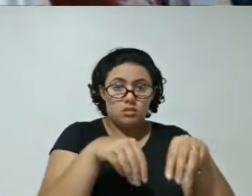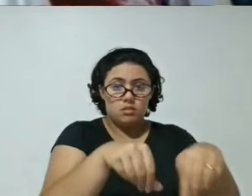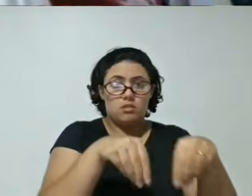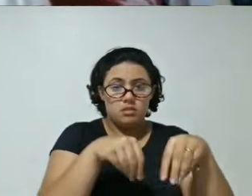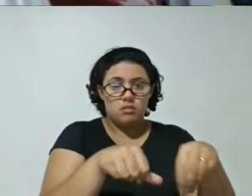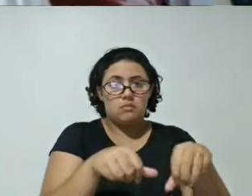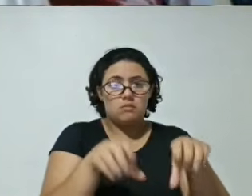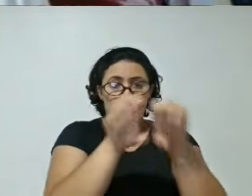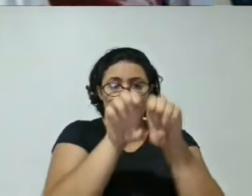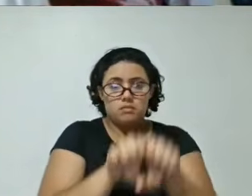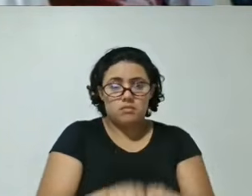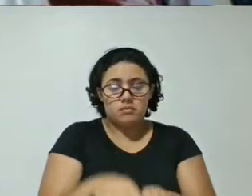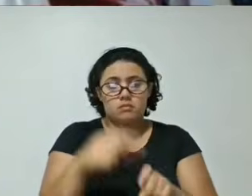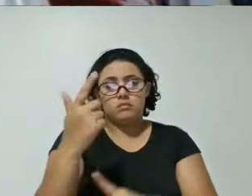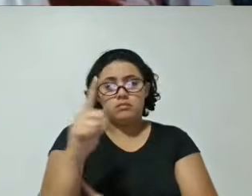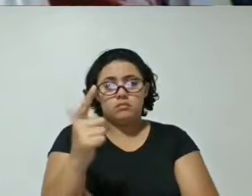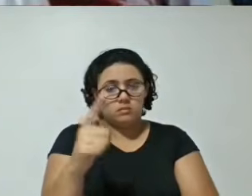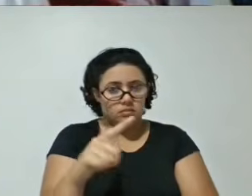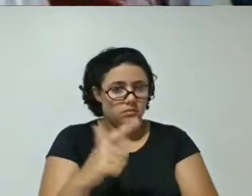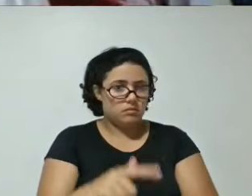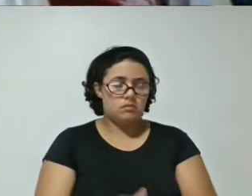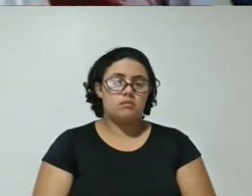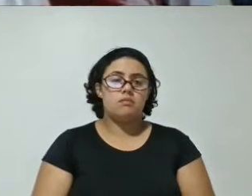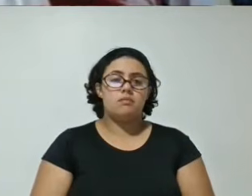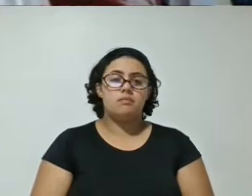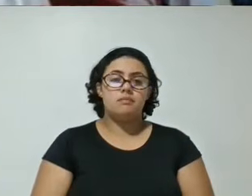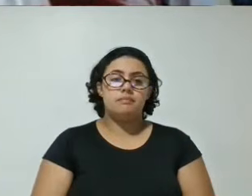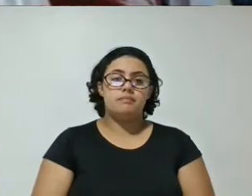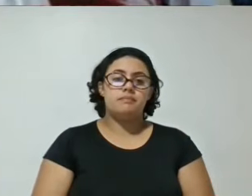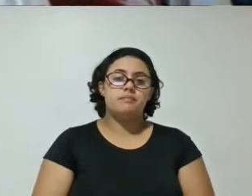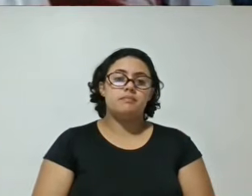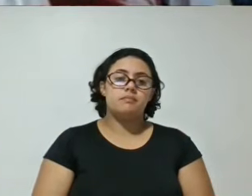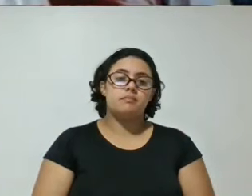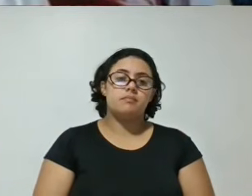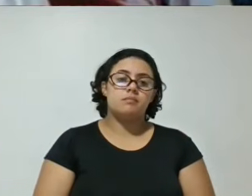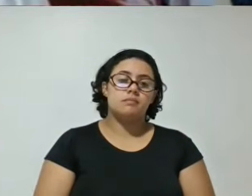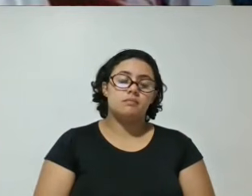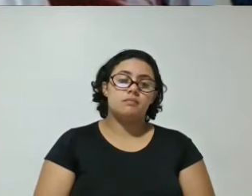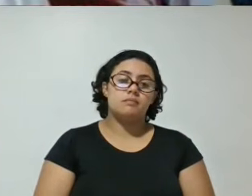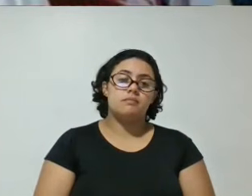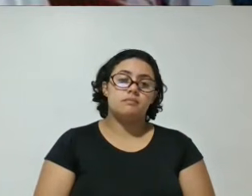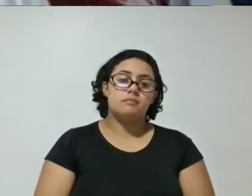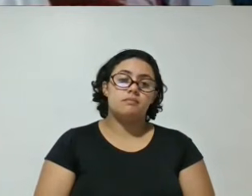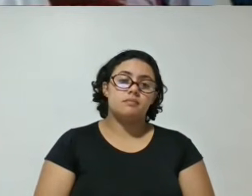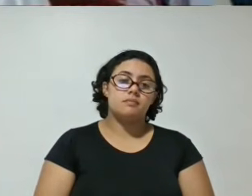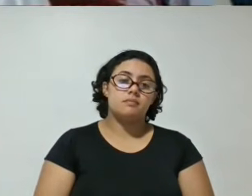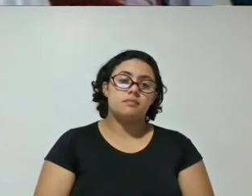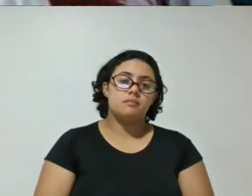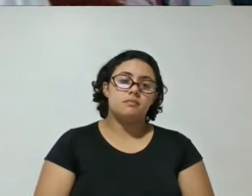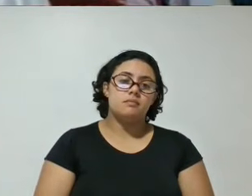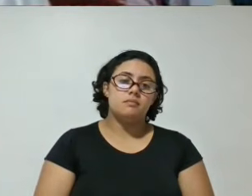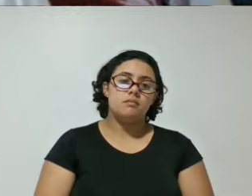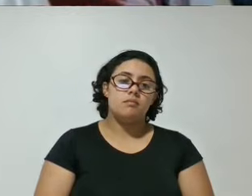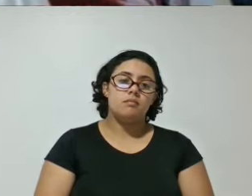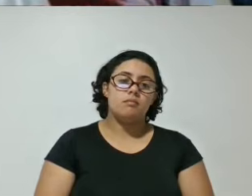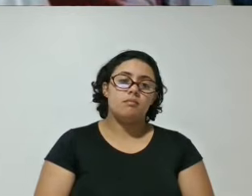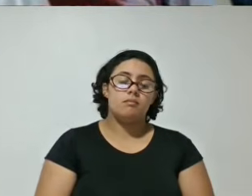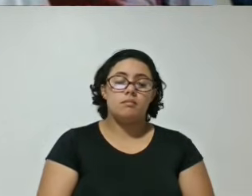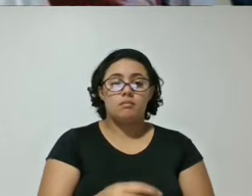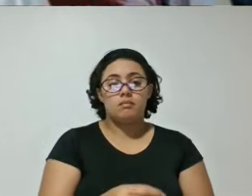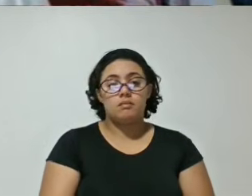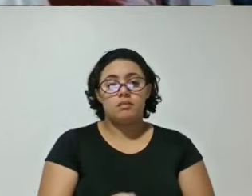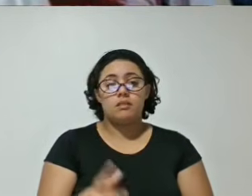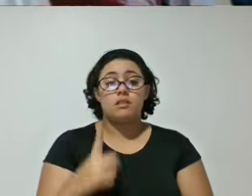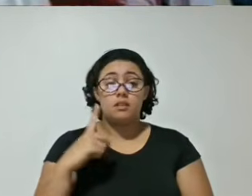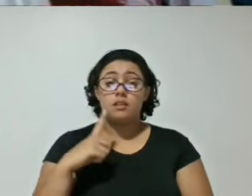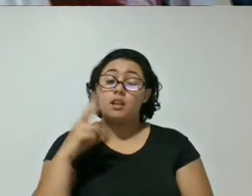né? Nenhuma, zero infraestrutura, né? E lá, aí registrou também as pessoas que... aí apareceu a história do torneirão, apareceu uma